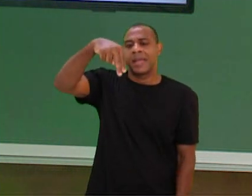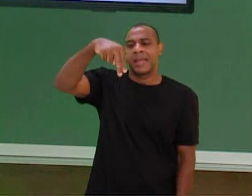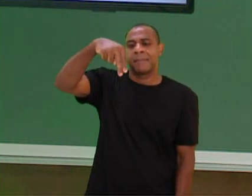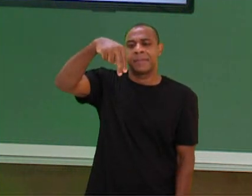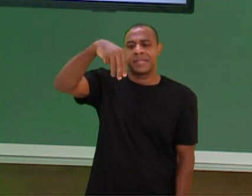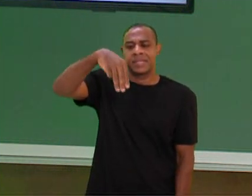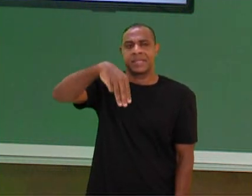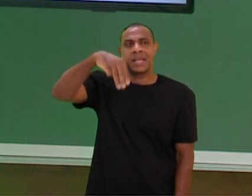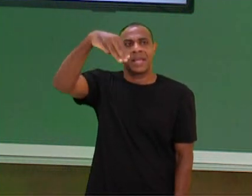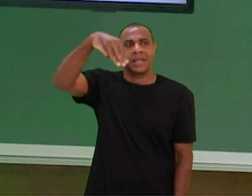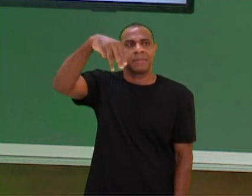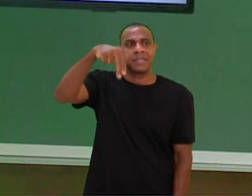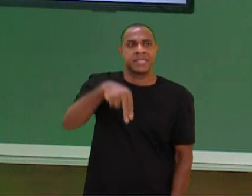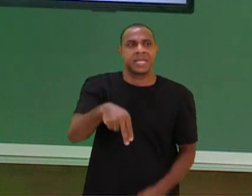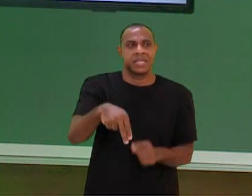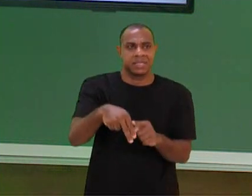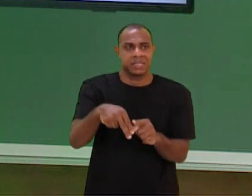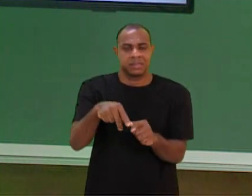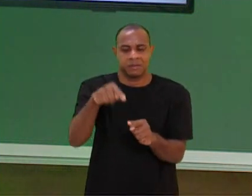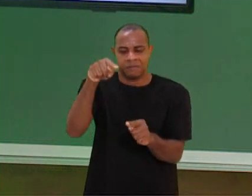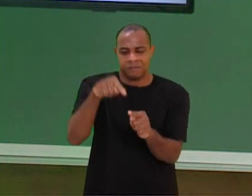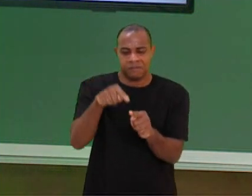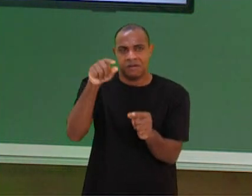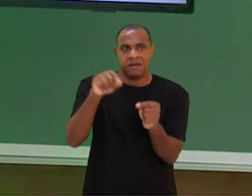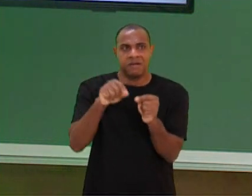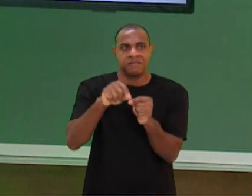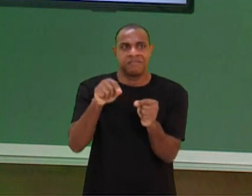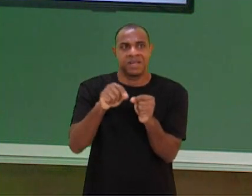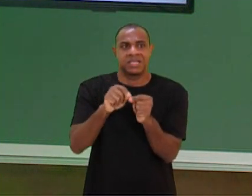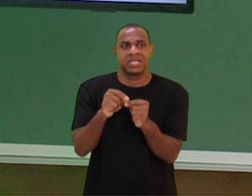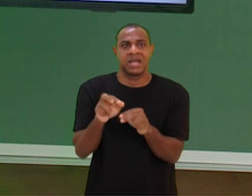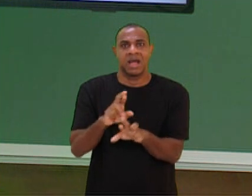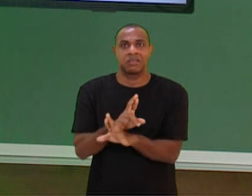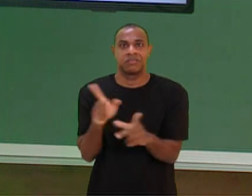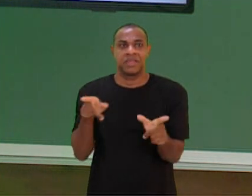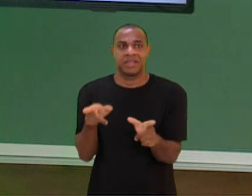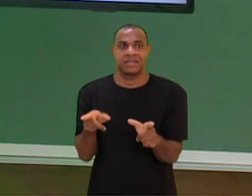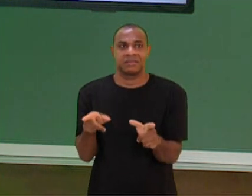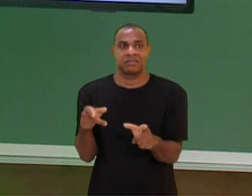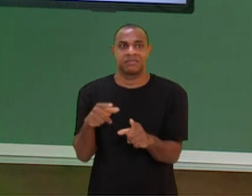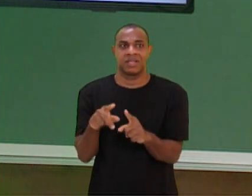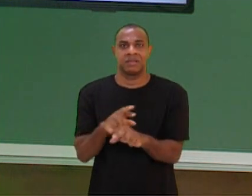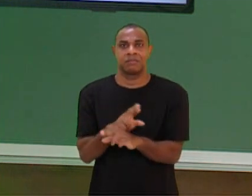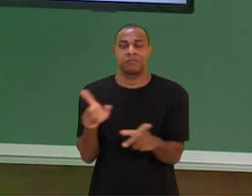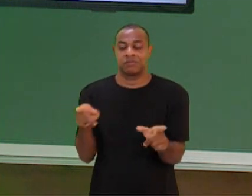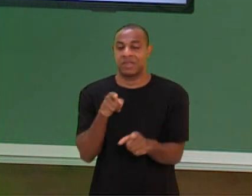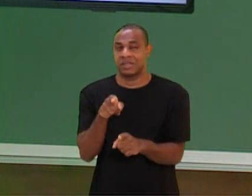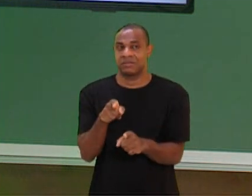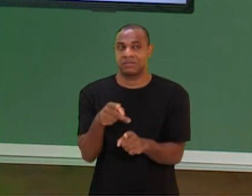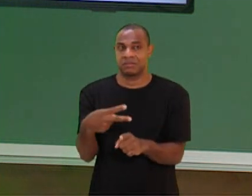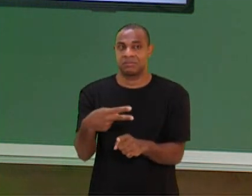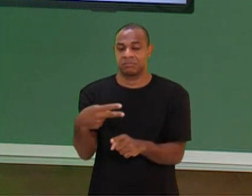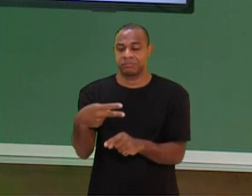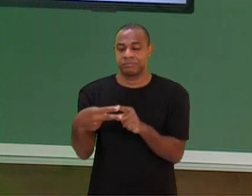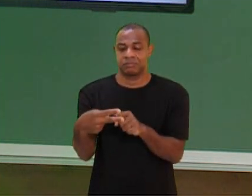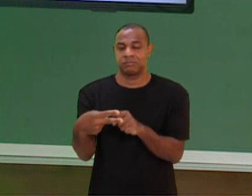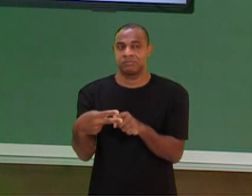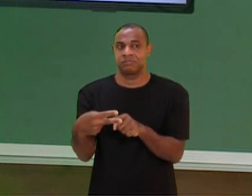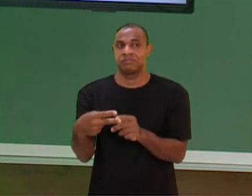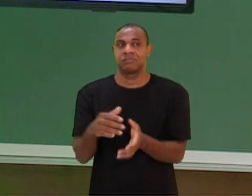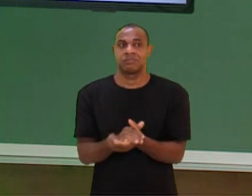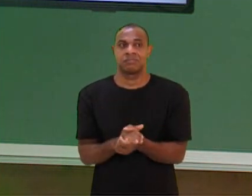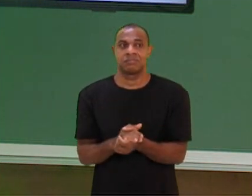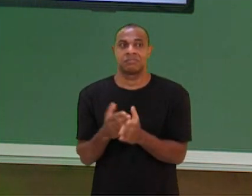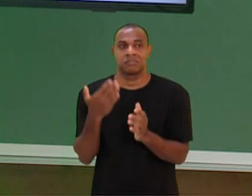posso calcular simplesmente fazendo essa diferença, e o que me sobra de tudo isso aqui é que a variação de pressão entre os dois pontos é dada pela